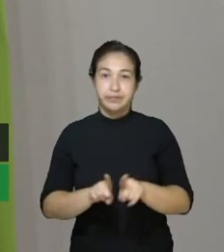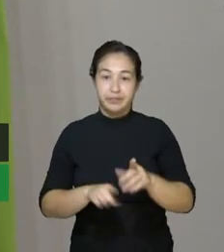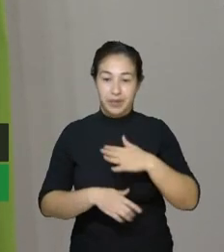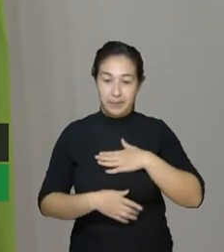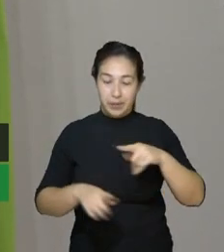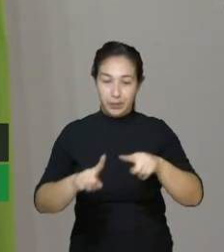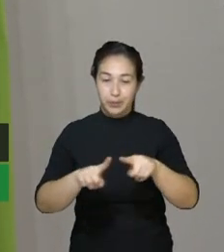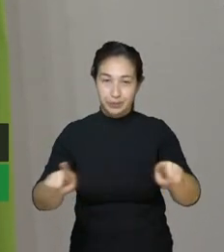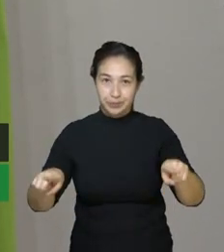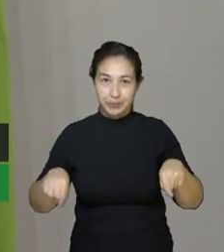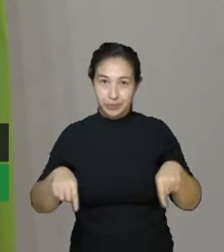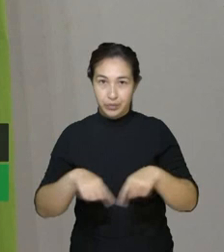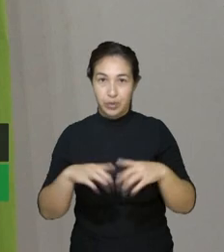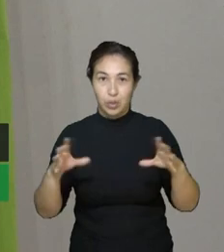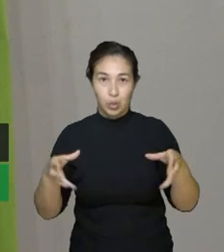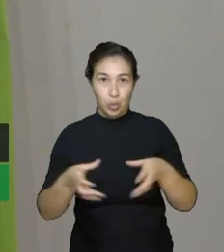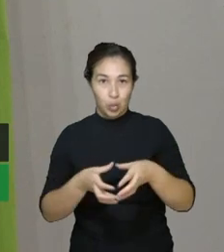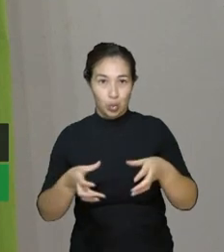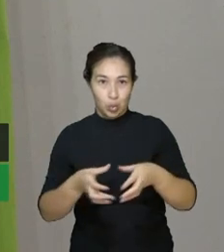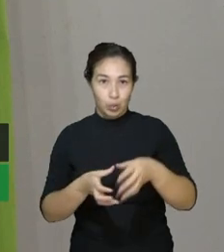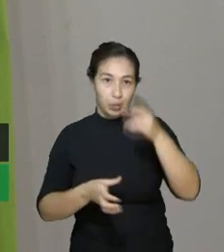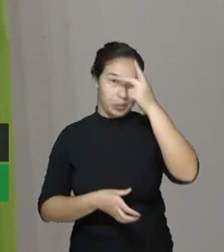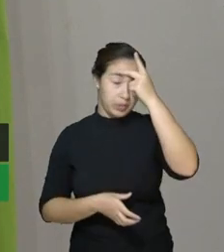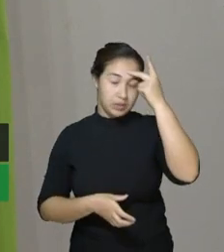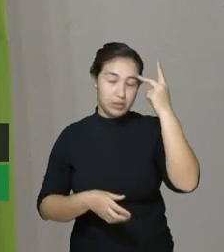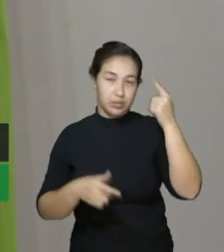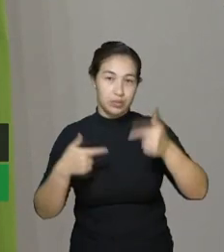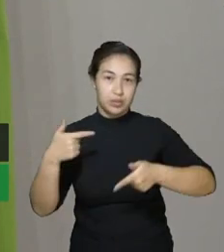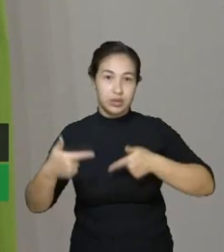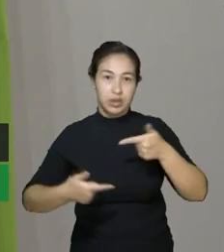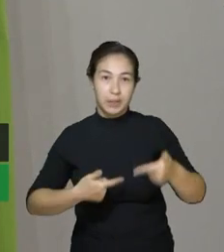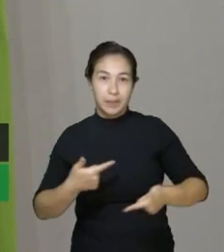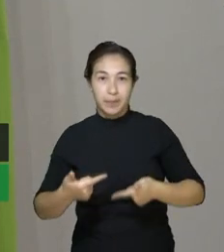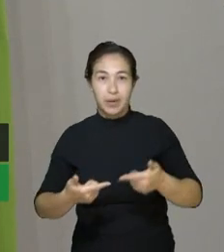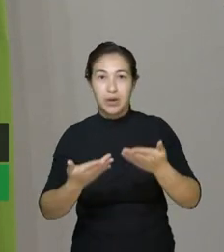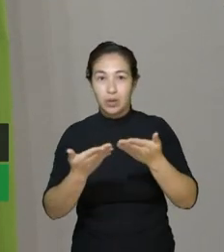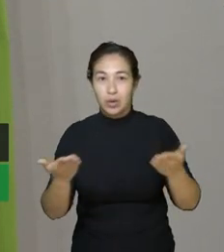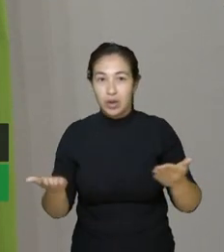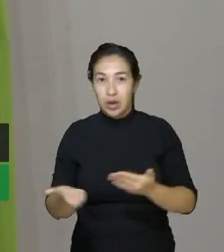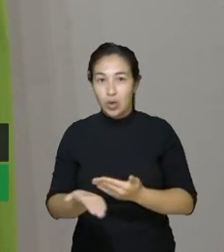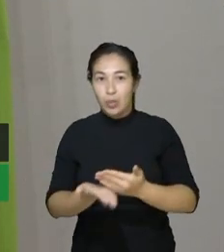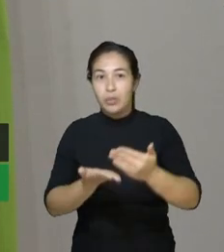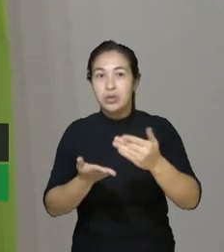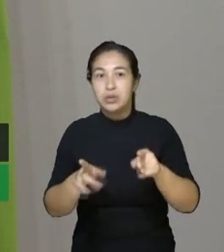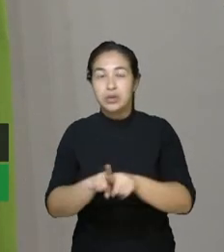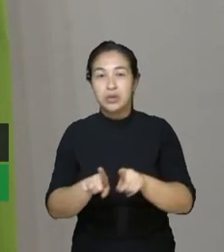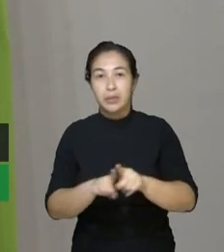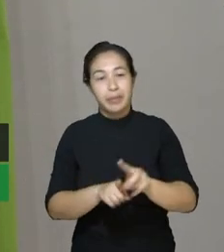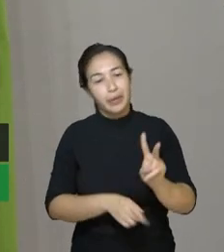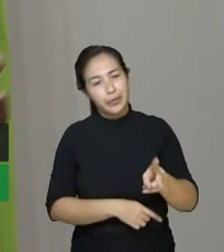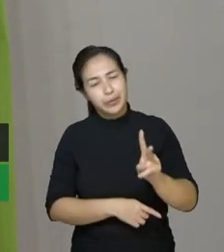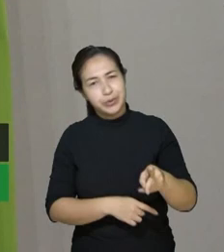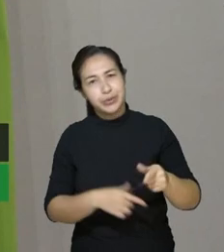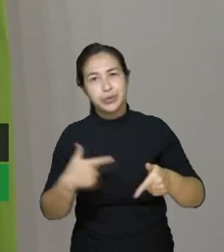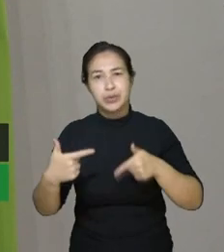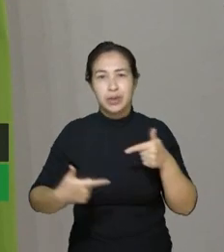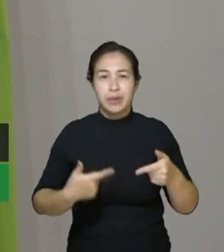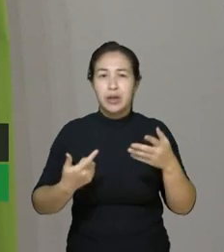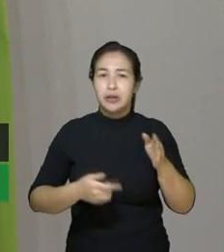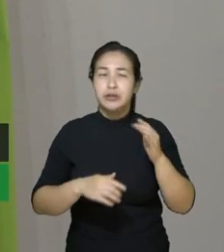gabinete, aqueles que estiveram no começo, aqueles que prosseguem, aqueles que